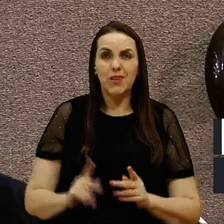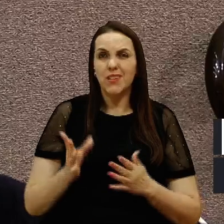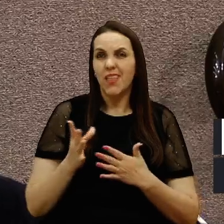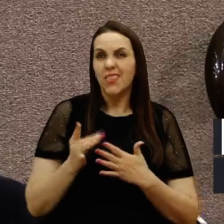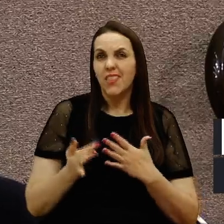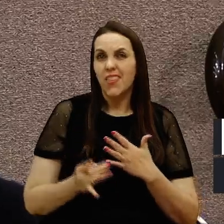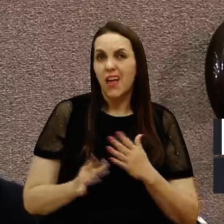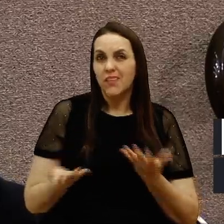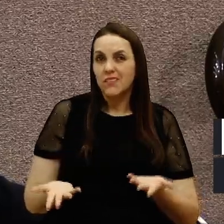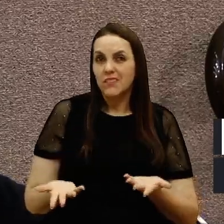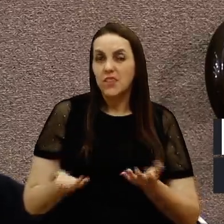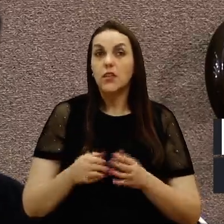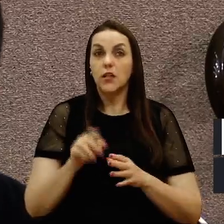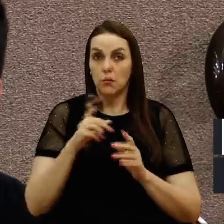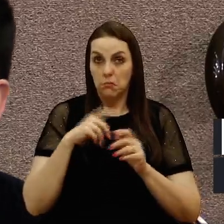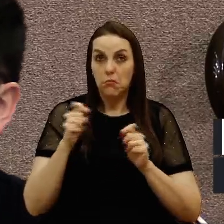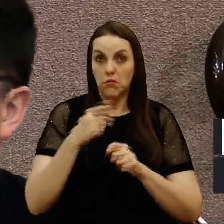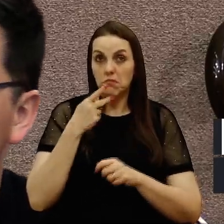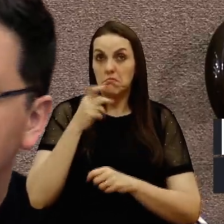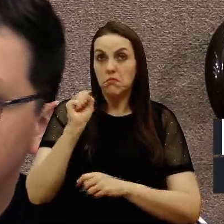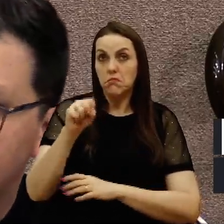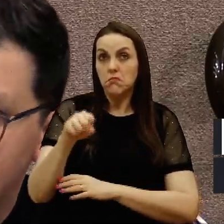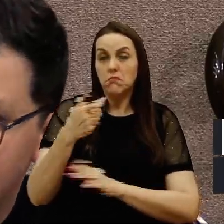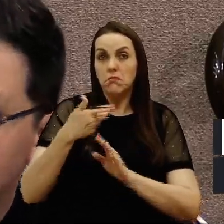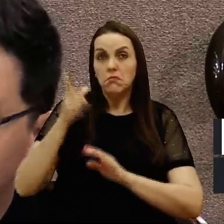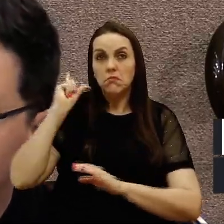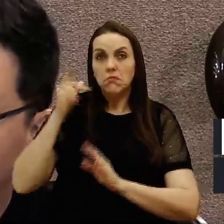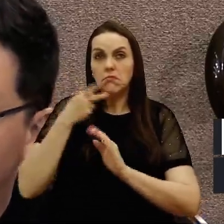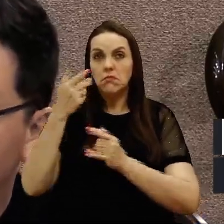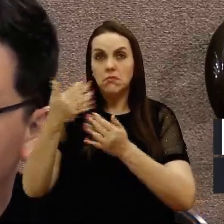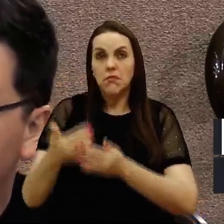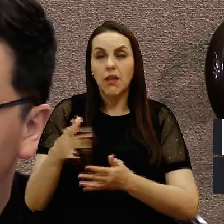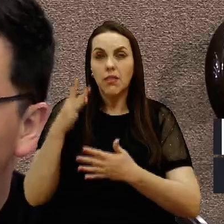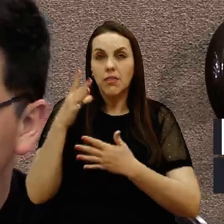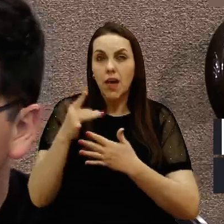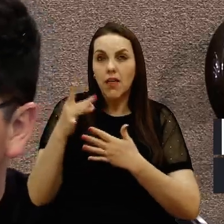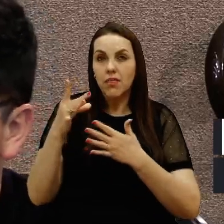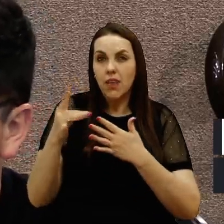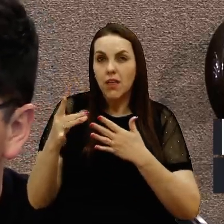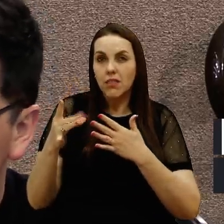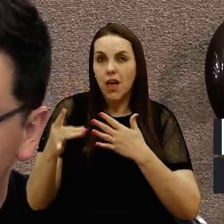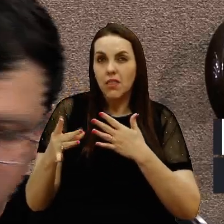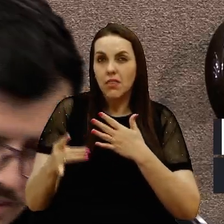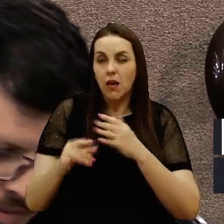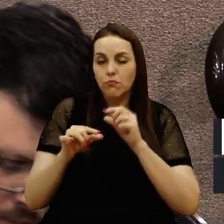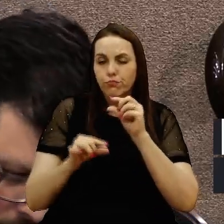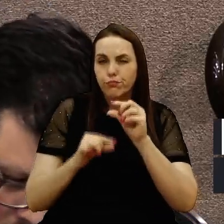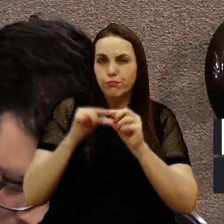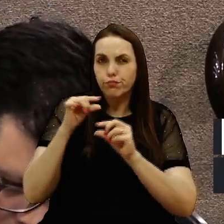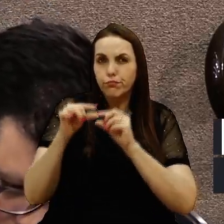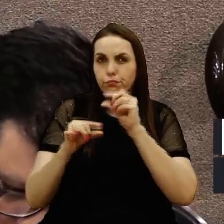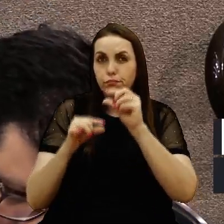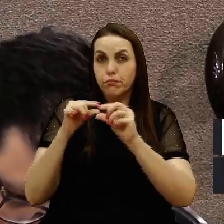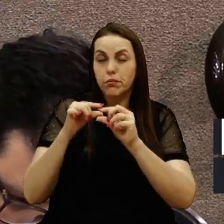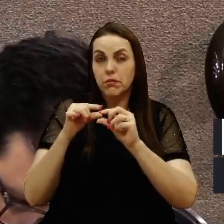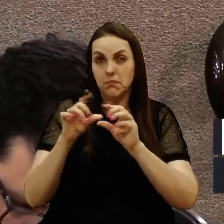detalhe. Sim, como eu já falei anteriormente. De detalhe em detalhe que a gente constrói um